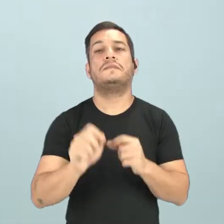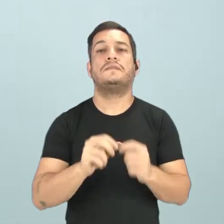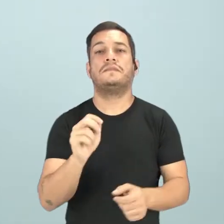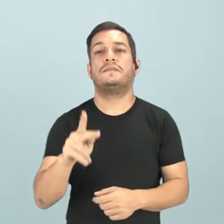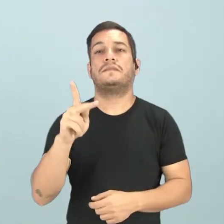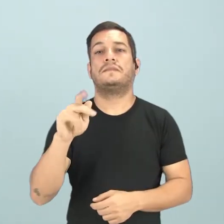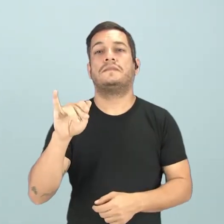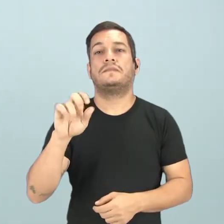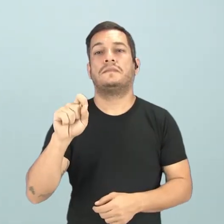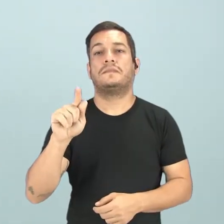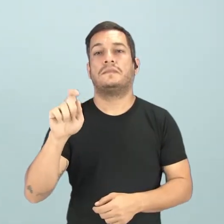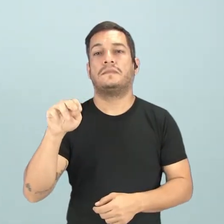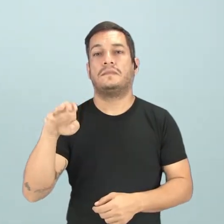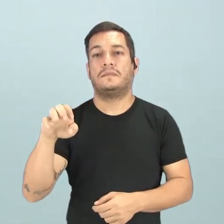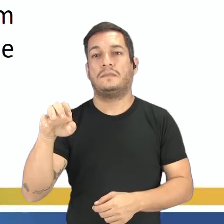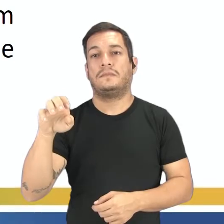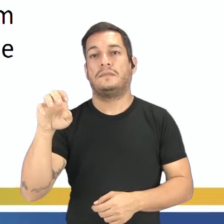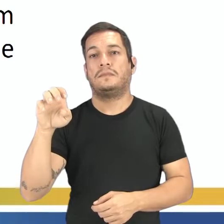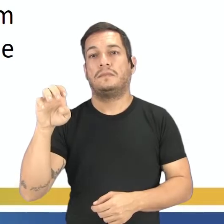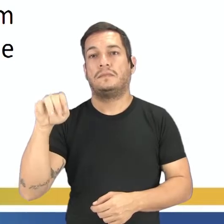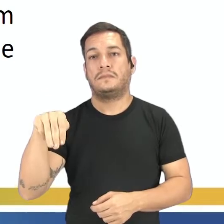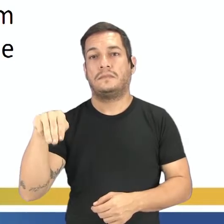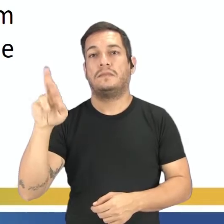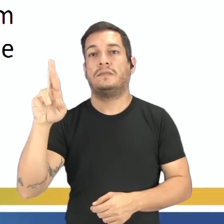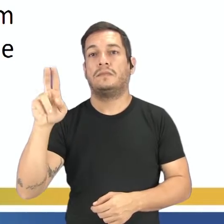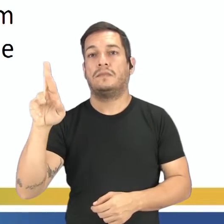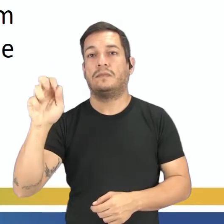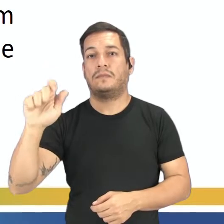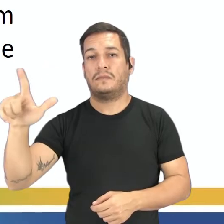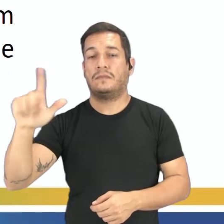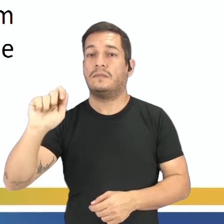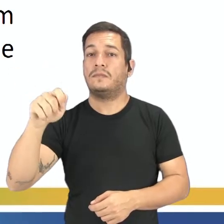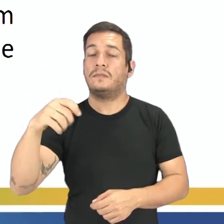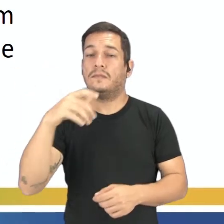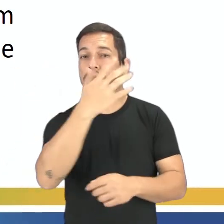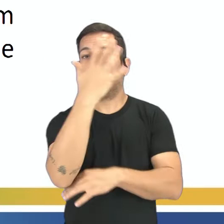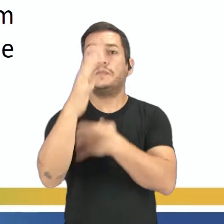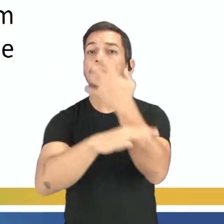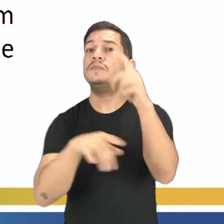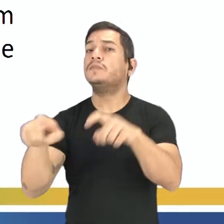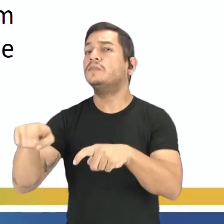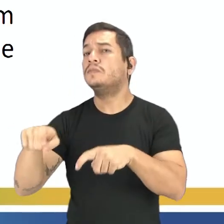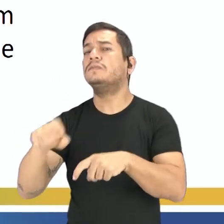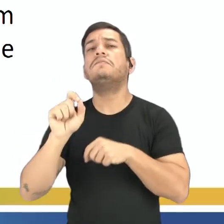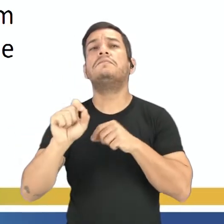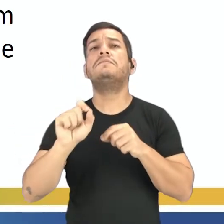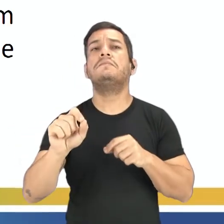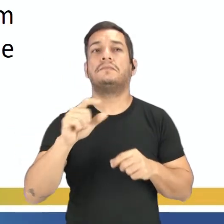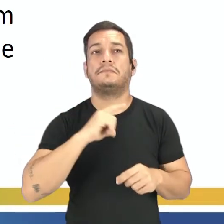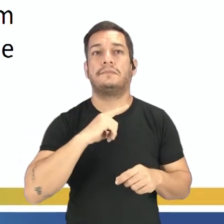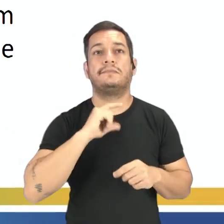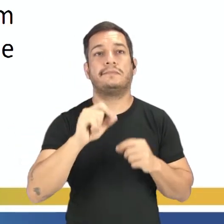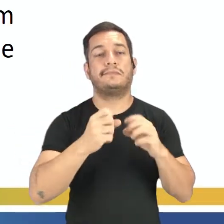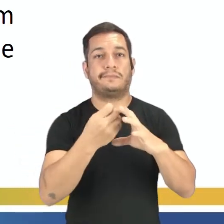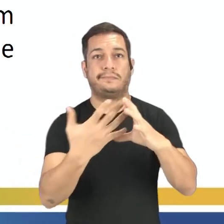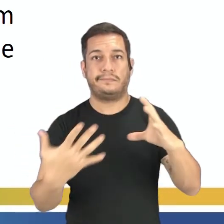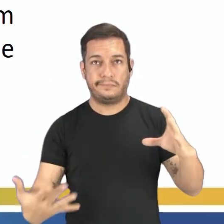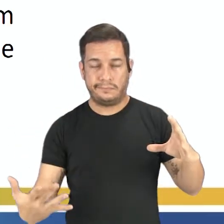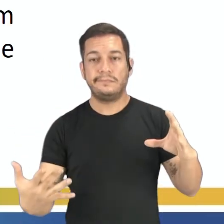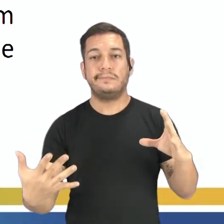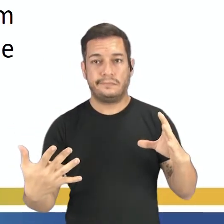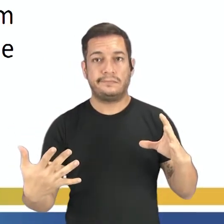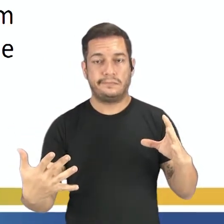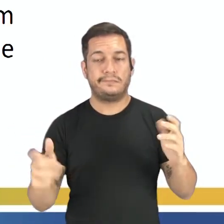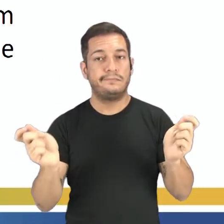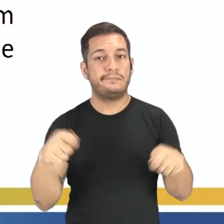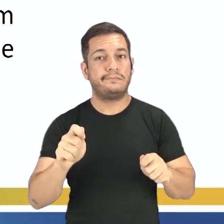paisagem rurais, né? Paisagens rurais, né, ela simplesmente, né, predomina, tem algo predominante, né, algumas